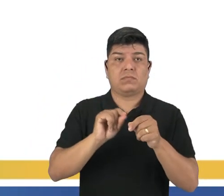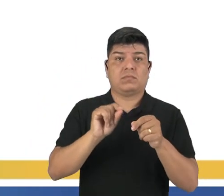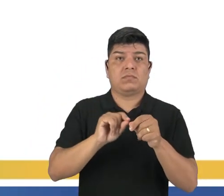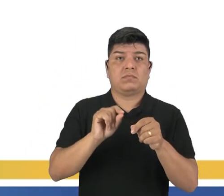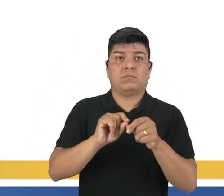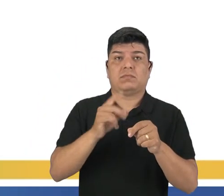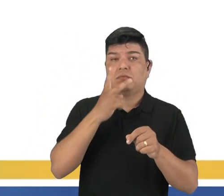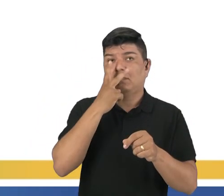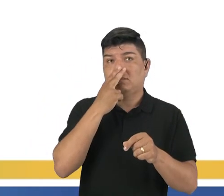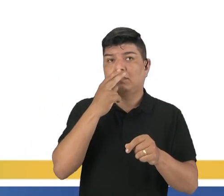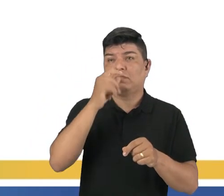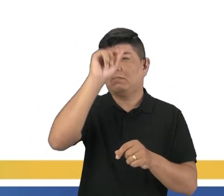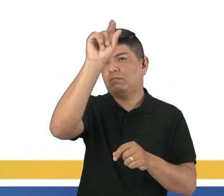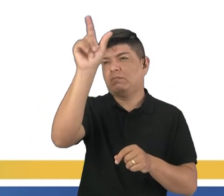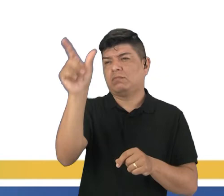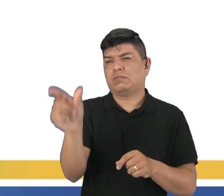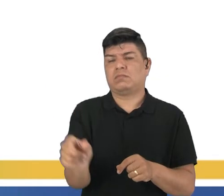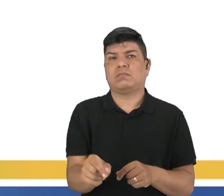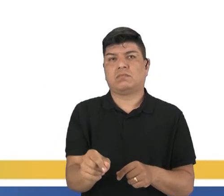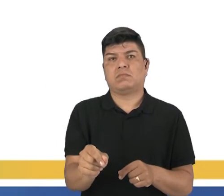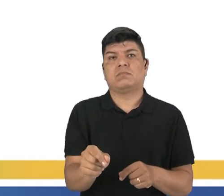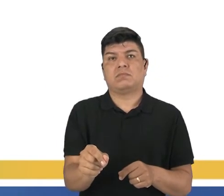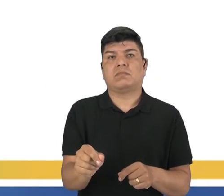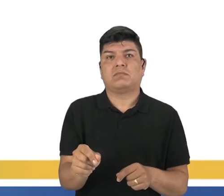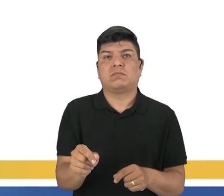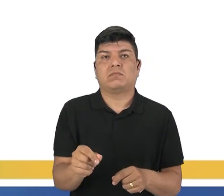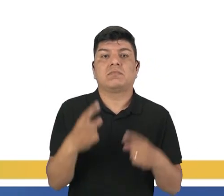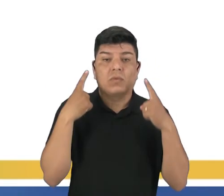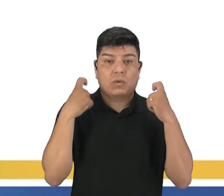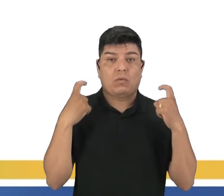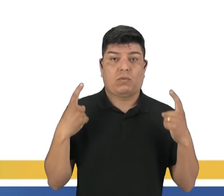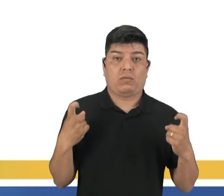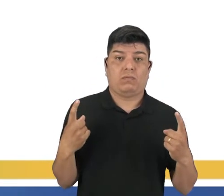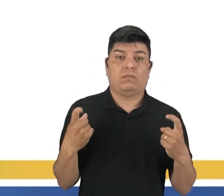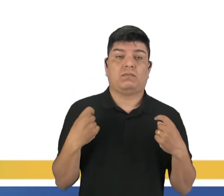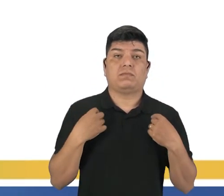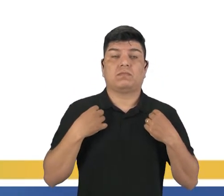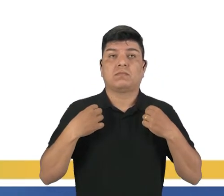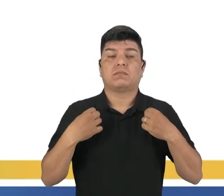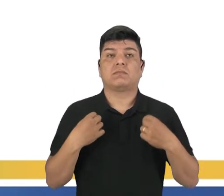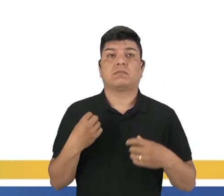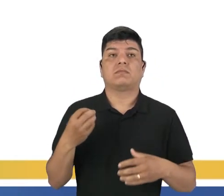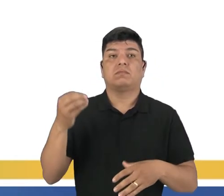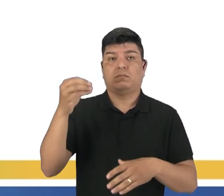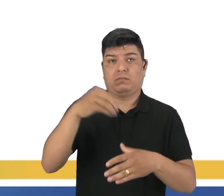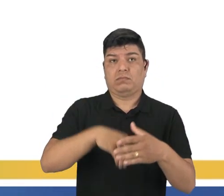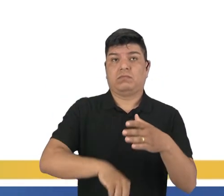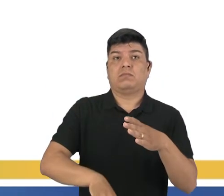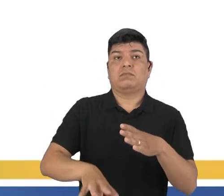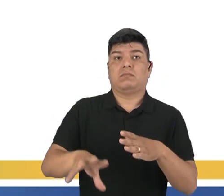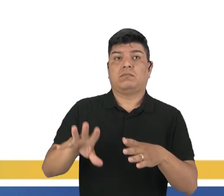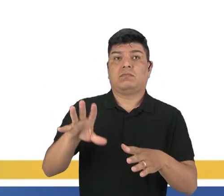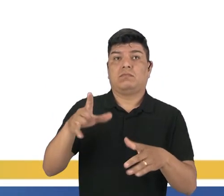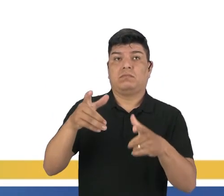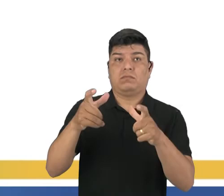em espécie de lua, uma meia-lua, para o eco ecoar dentro das ondas,